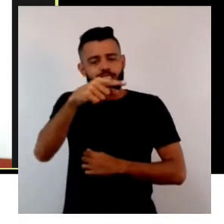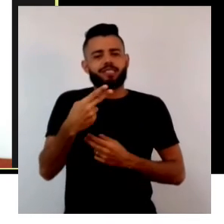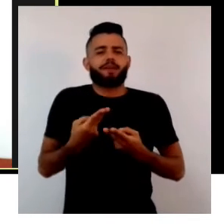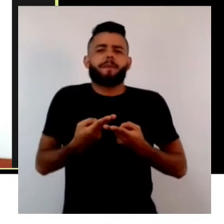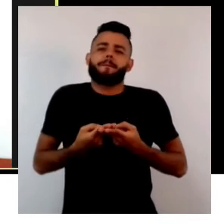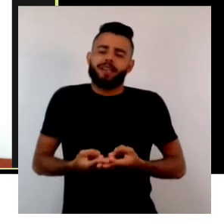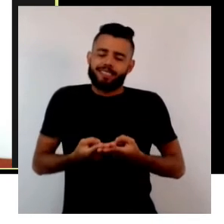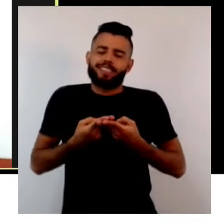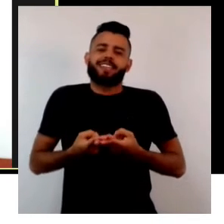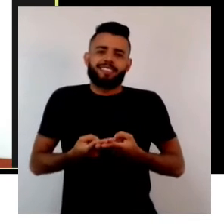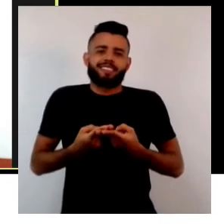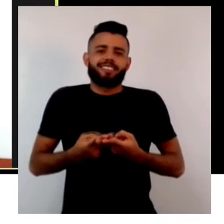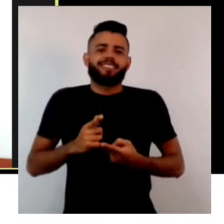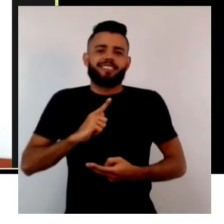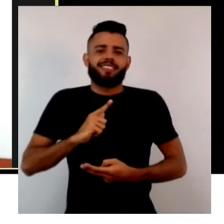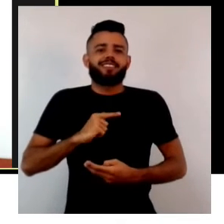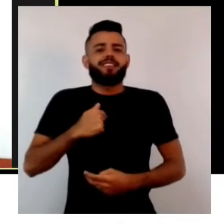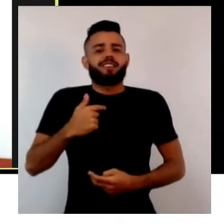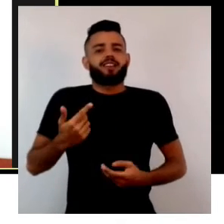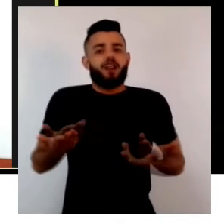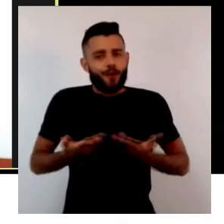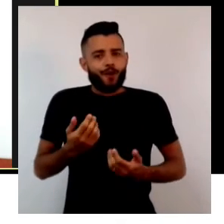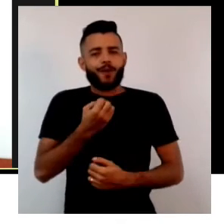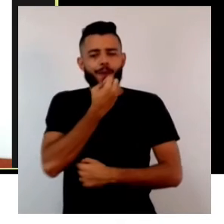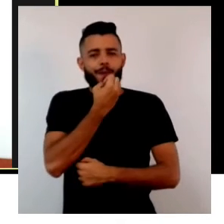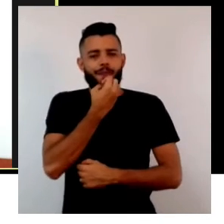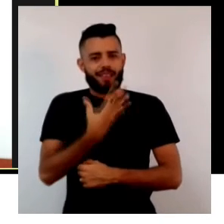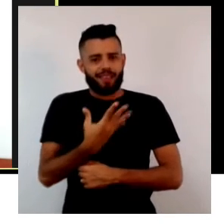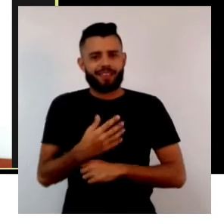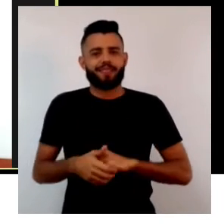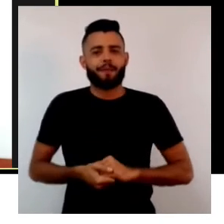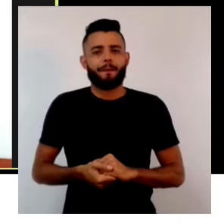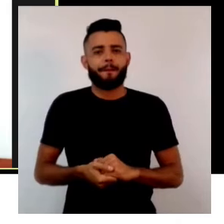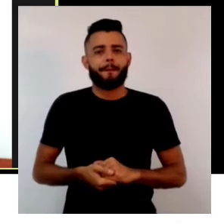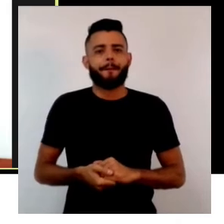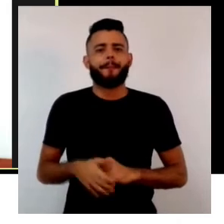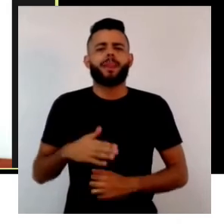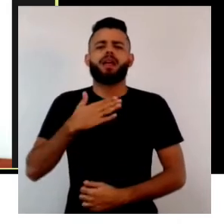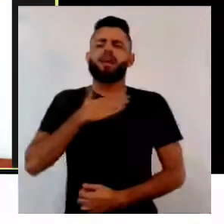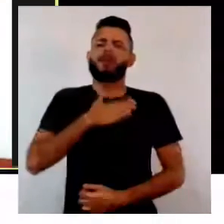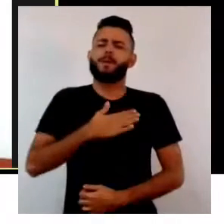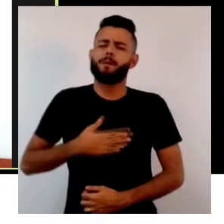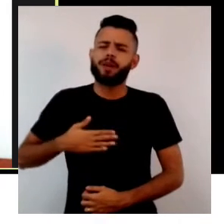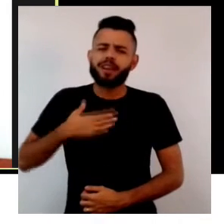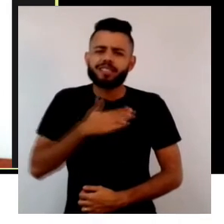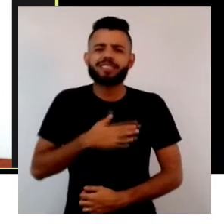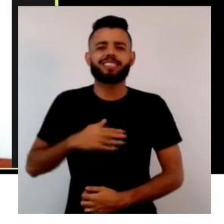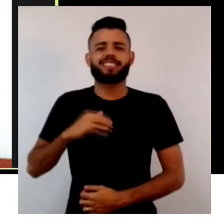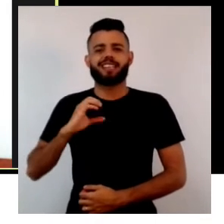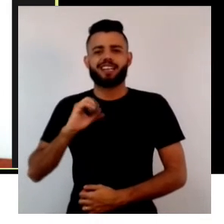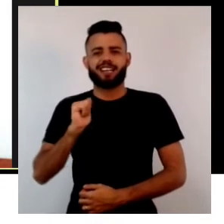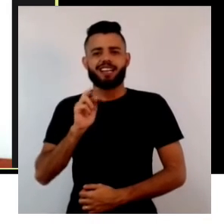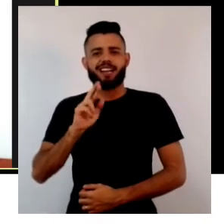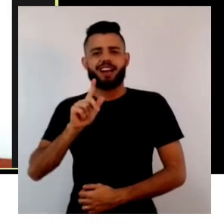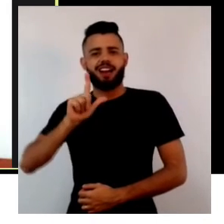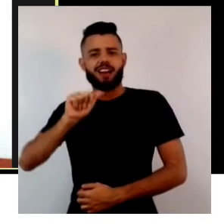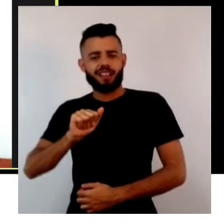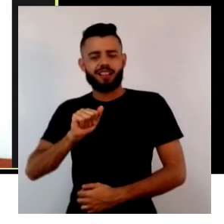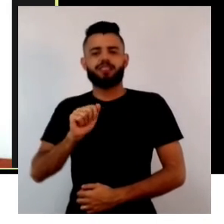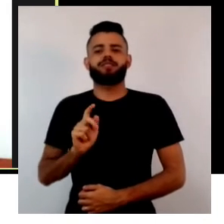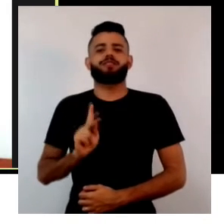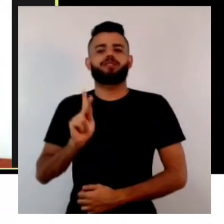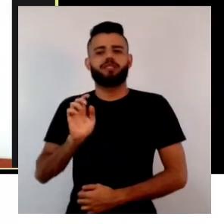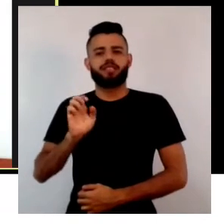tô bem aqui. Carla, prazer, muito prazer, eu vou dar um abraço especial na Paula, no